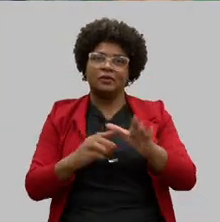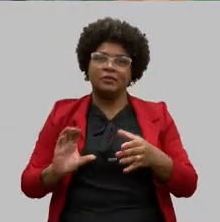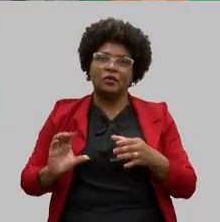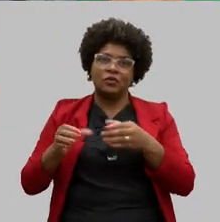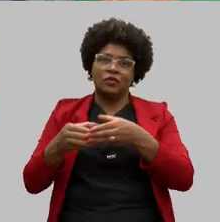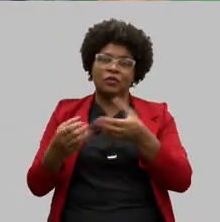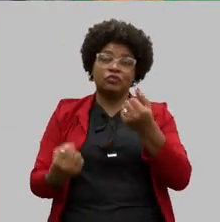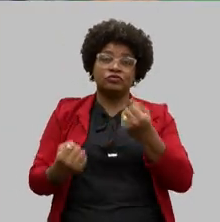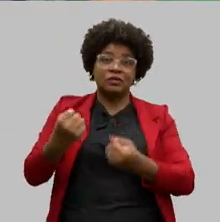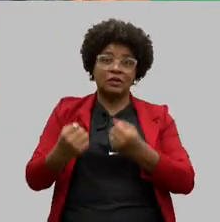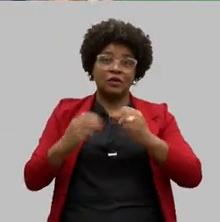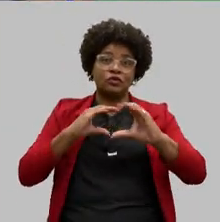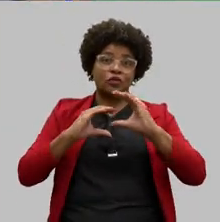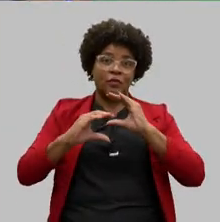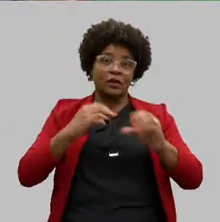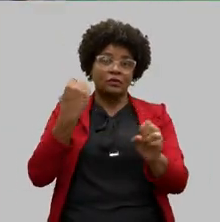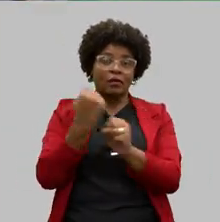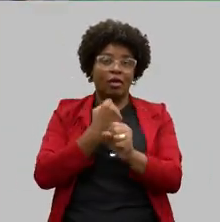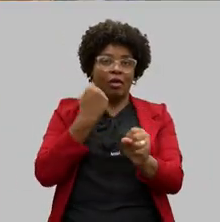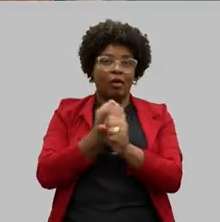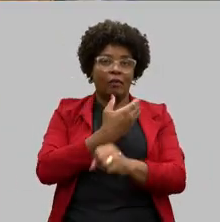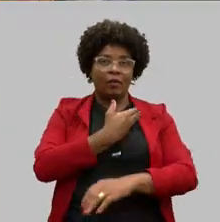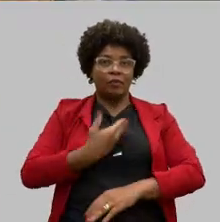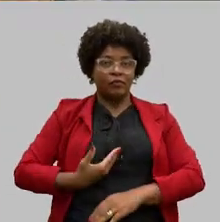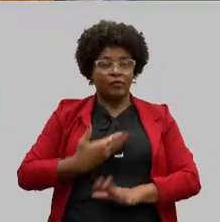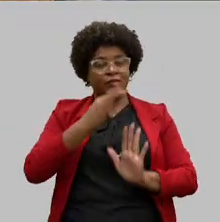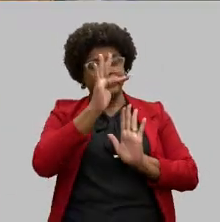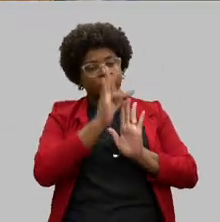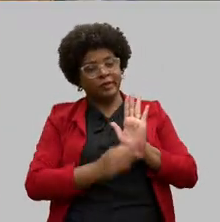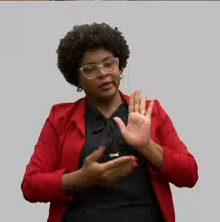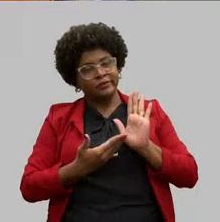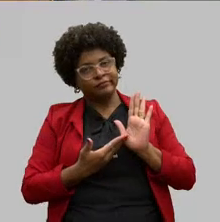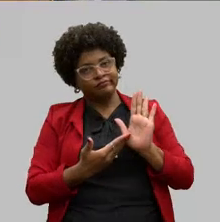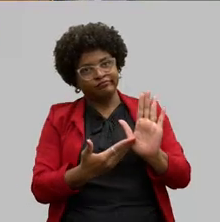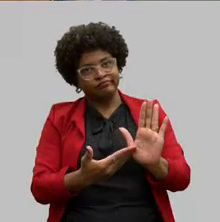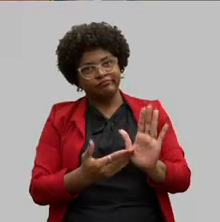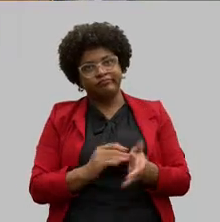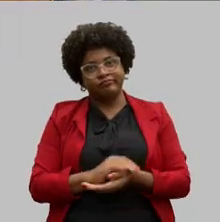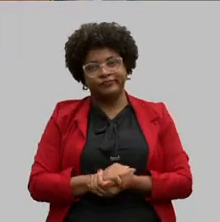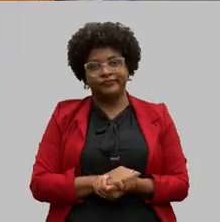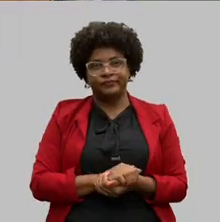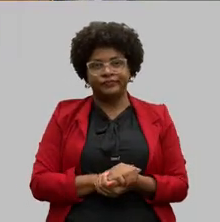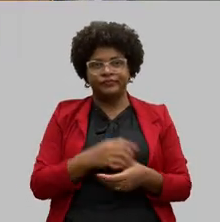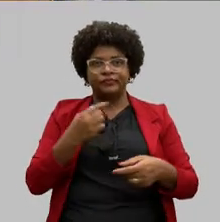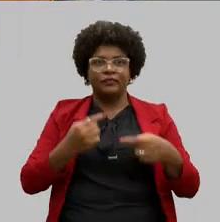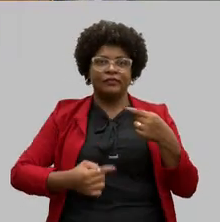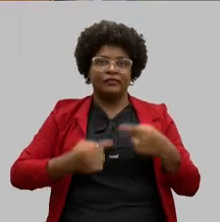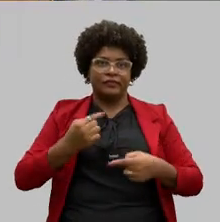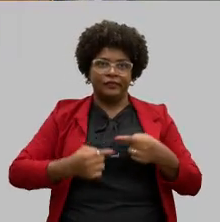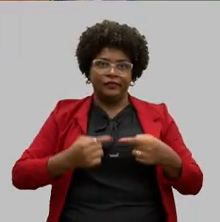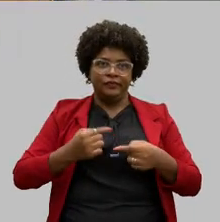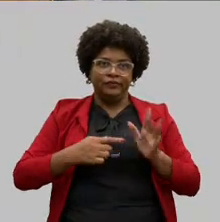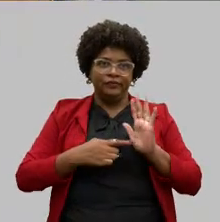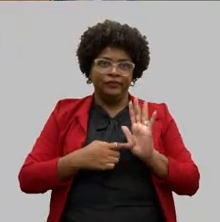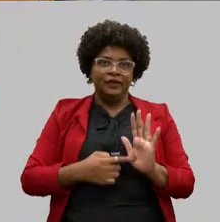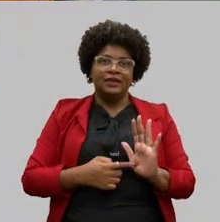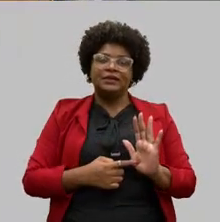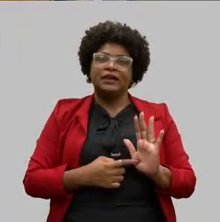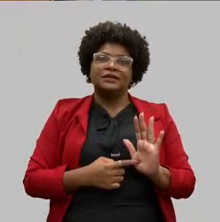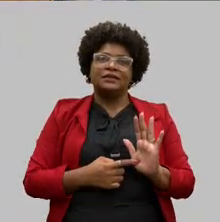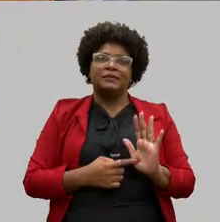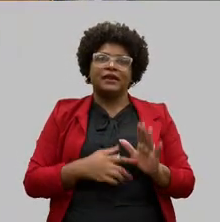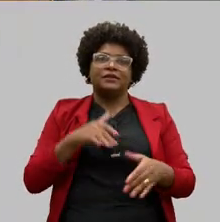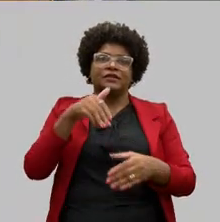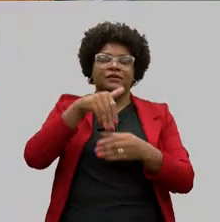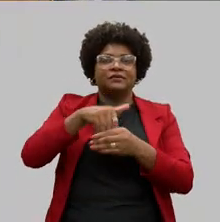comunicação e obras públicas Esse é o parecer senhor presidente em discussão parecer em votação senhores